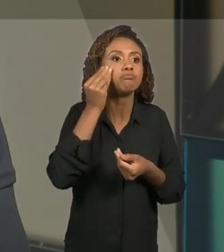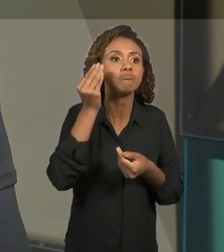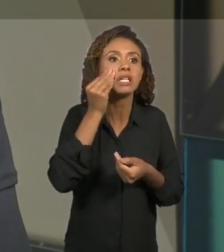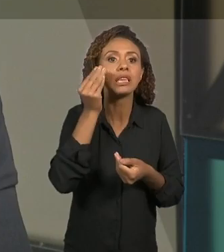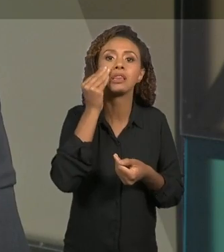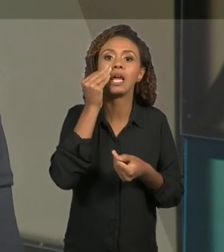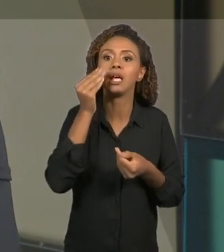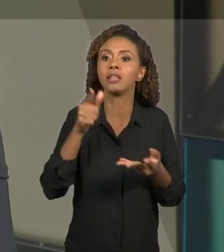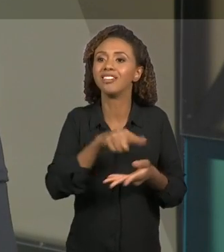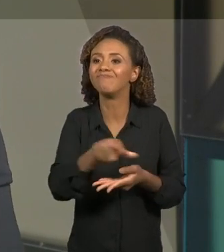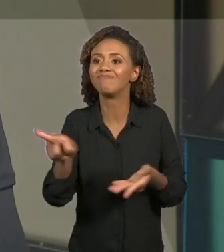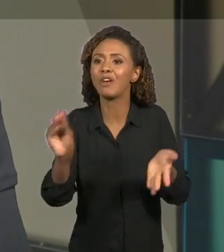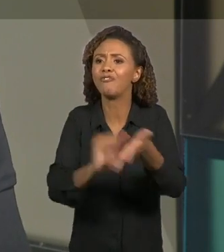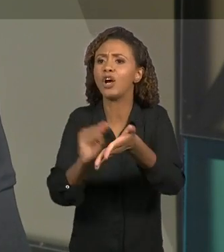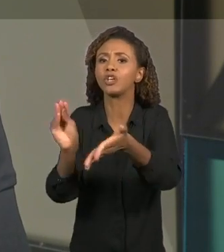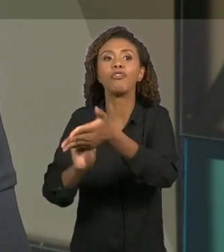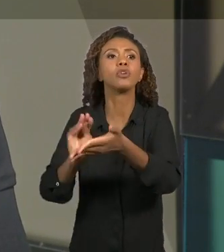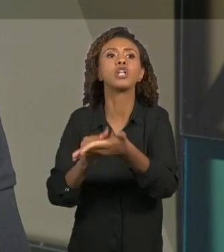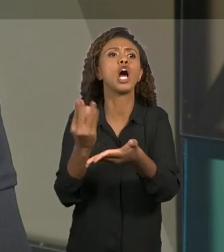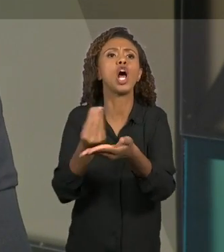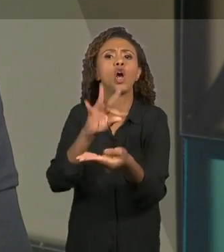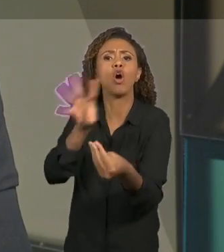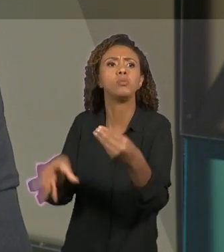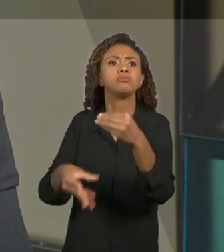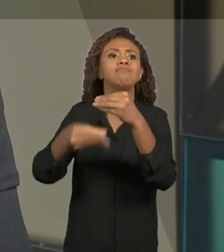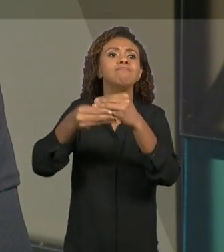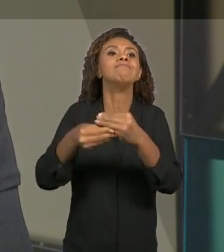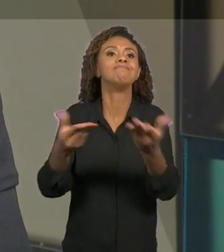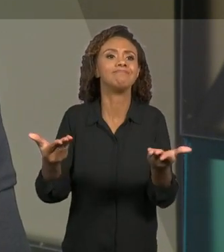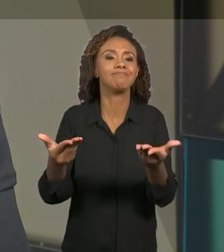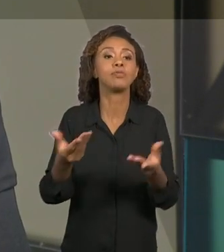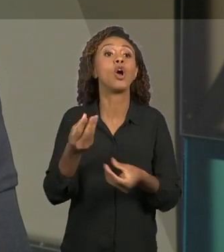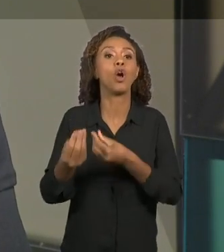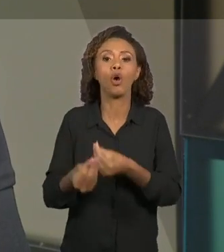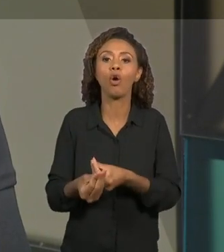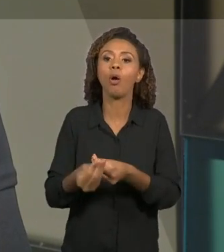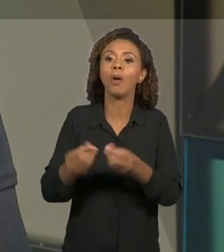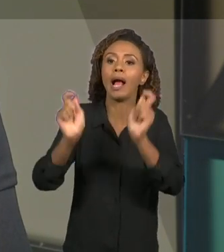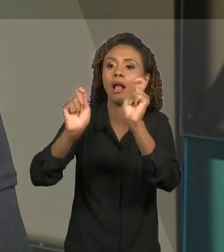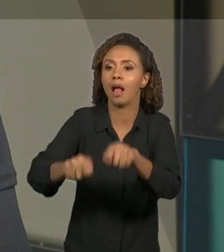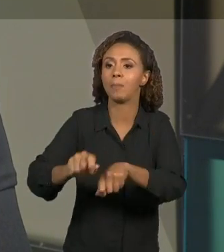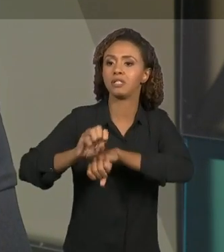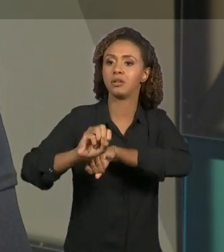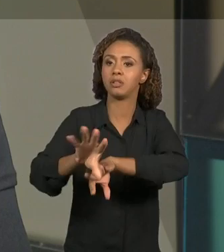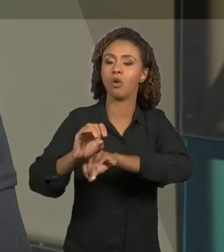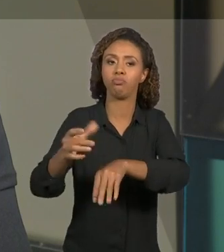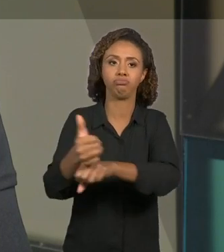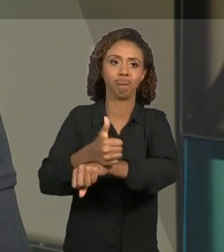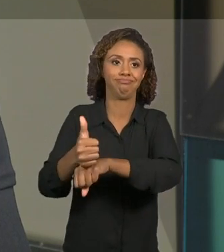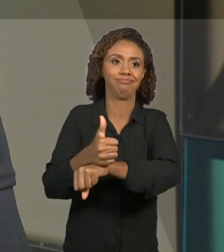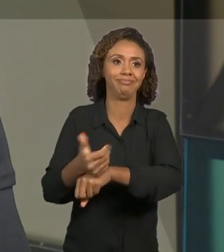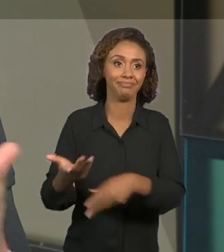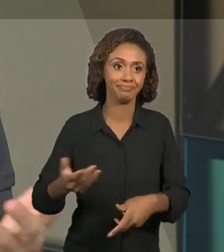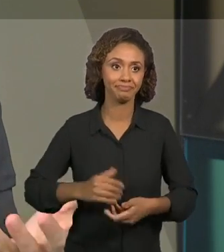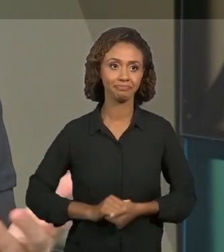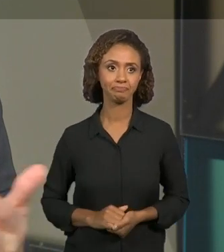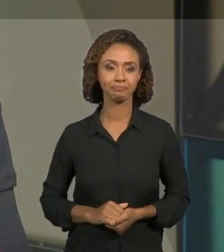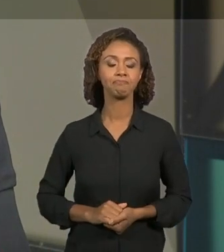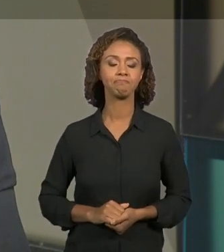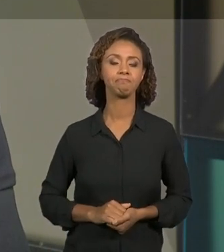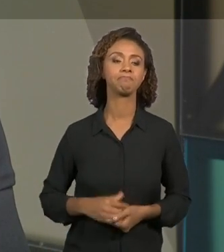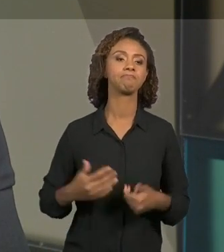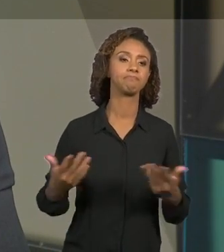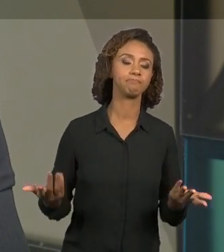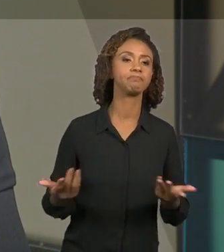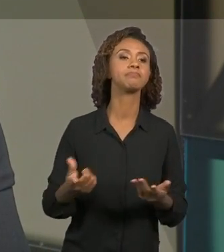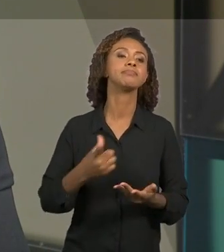atender essa demanda essa lacuna que você tem hoje no no processo de capacitação dos profissionais e através